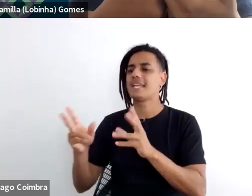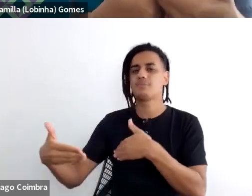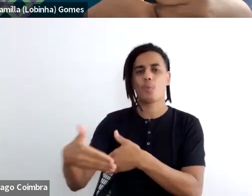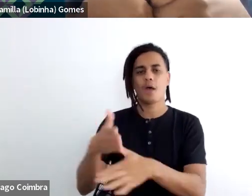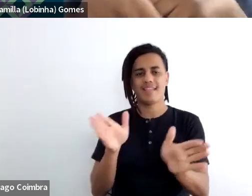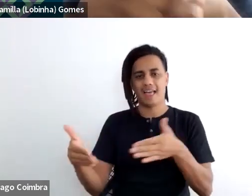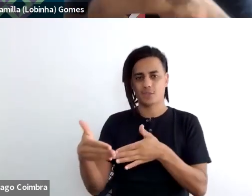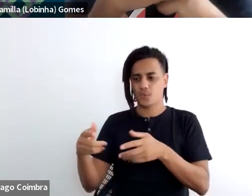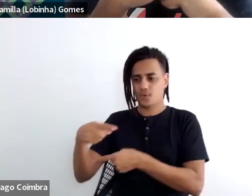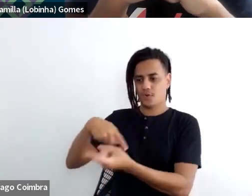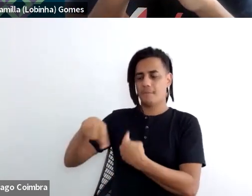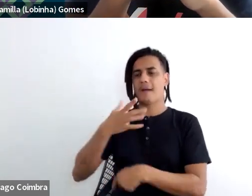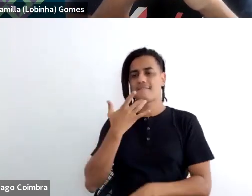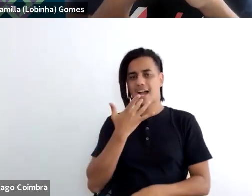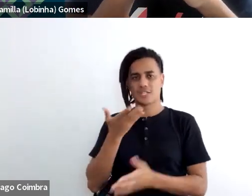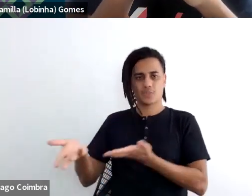iteração.